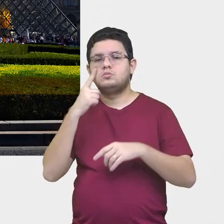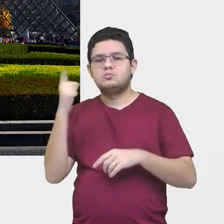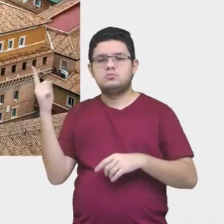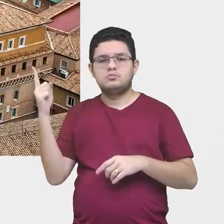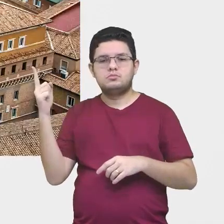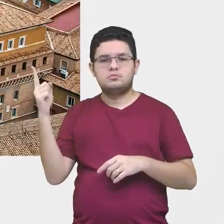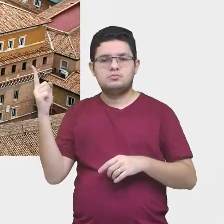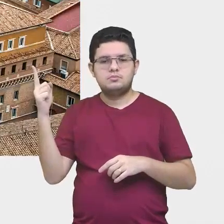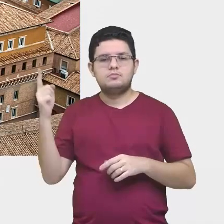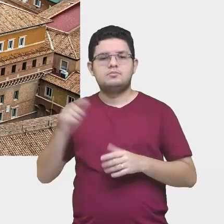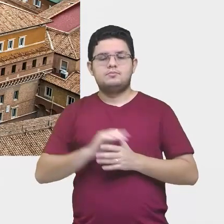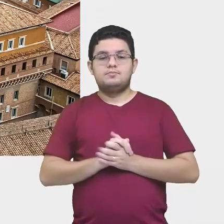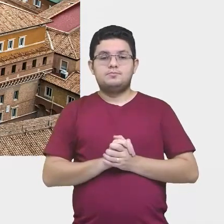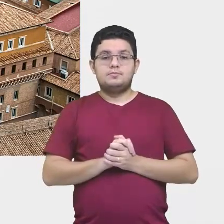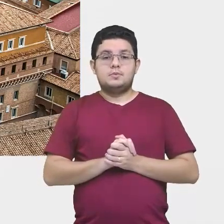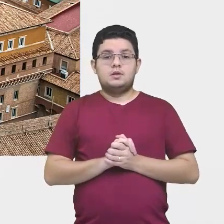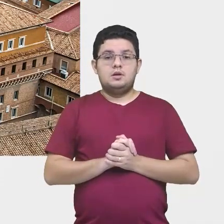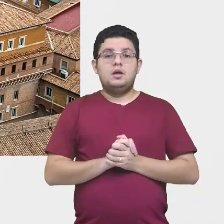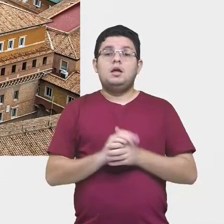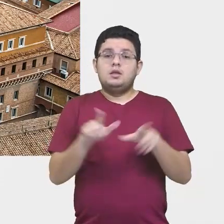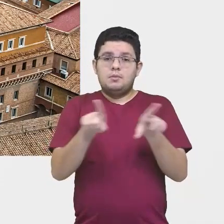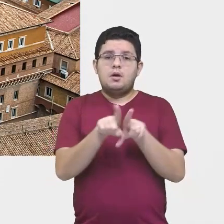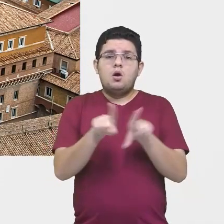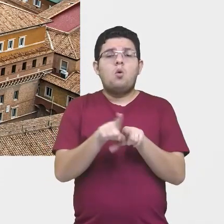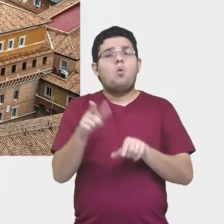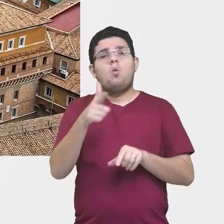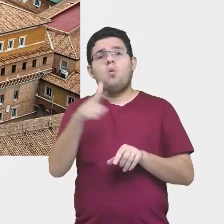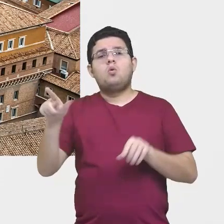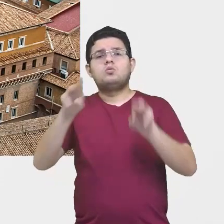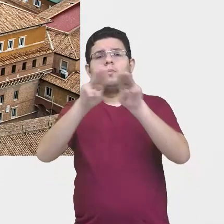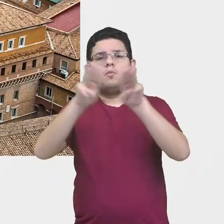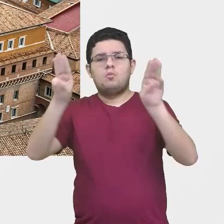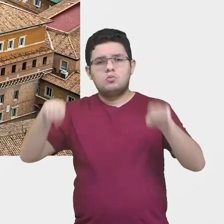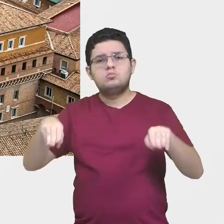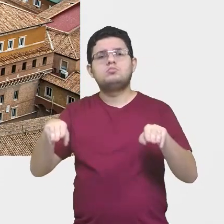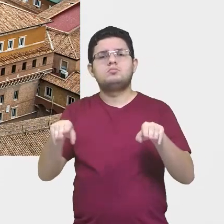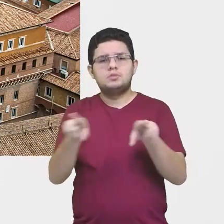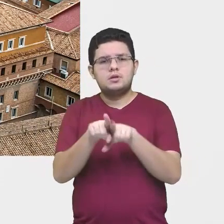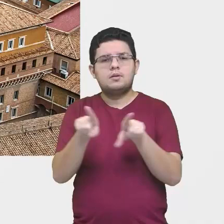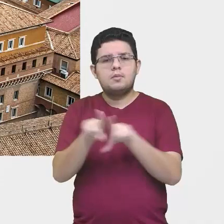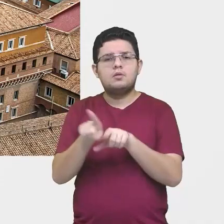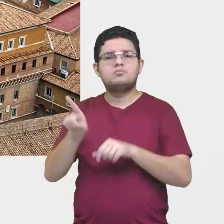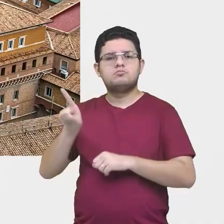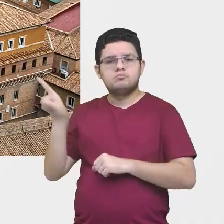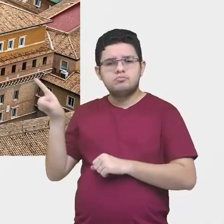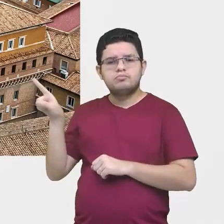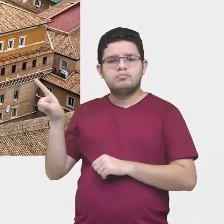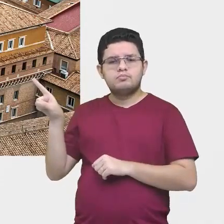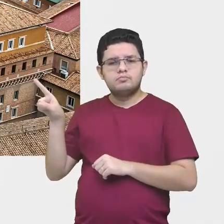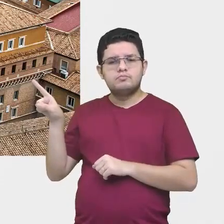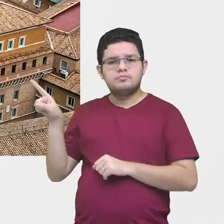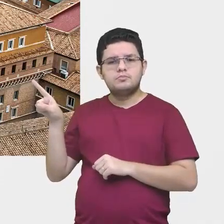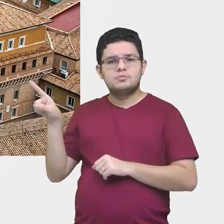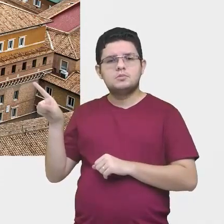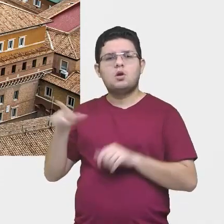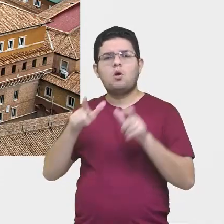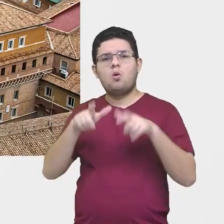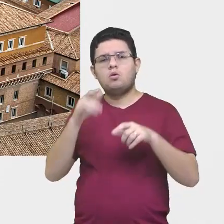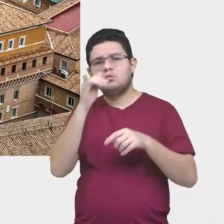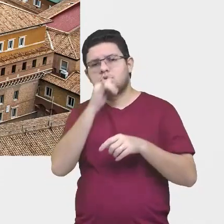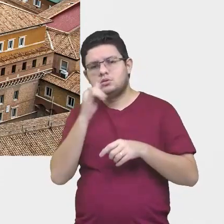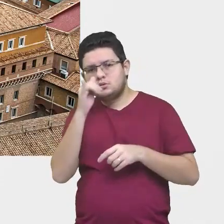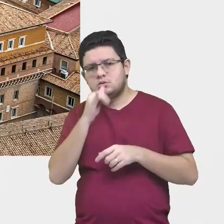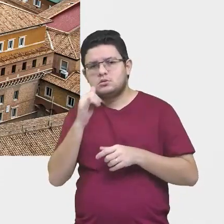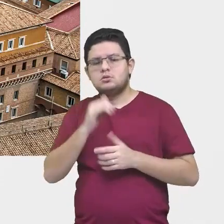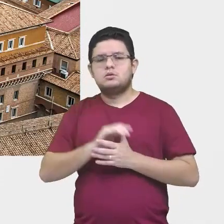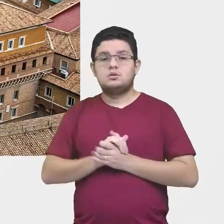só, o Museu do Vaticano, né, que já fica localizado em Roma, na Itália. E esse museu